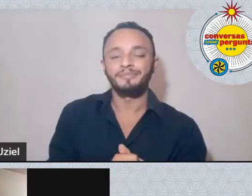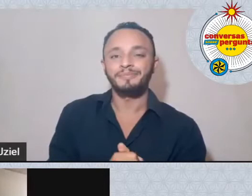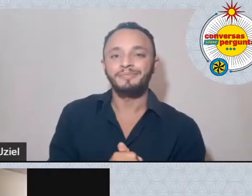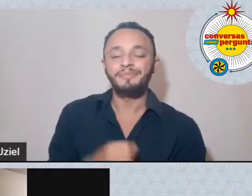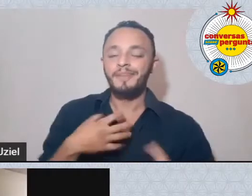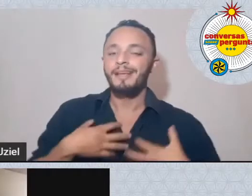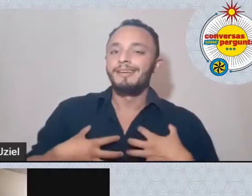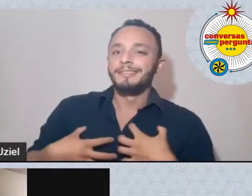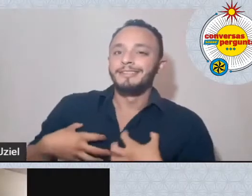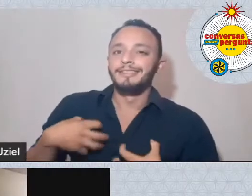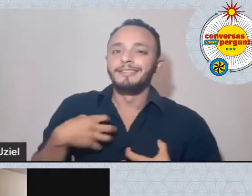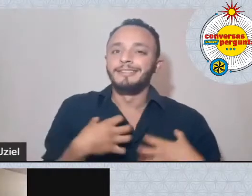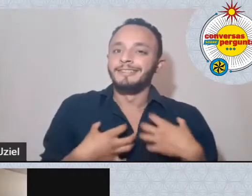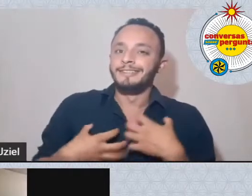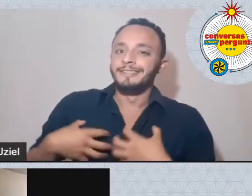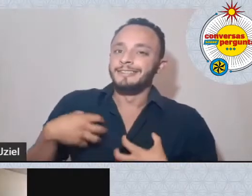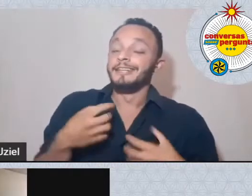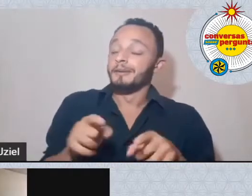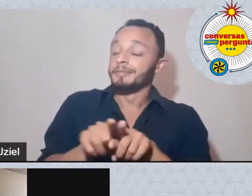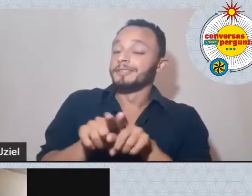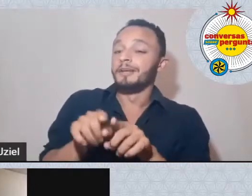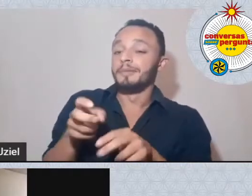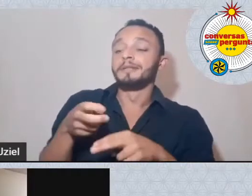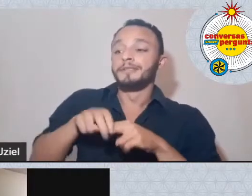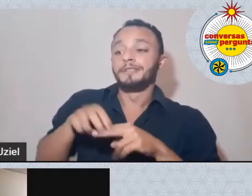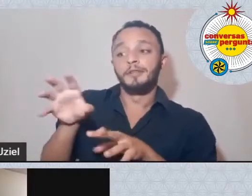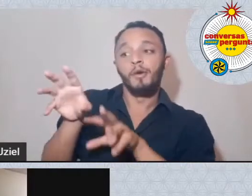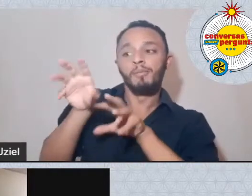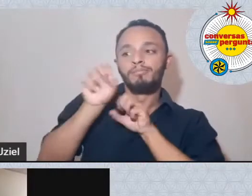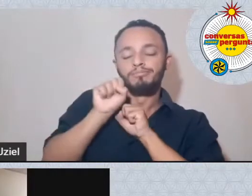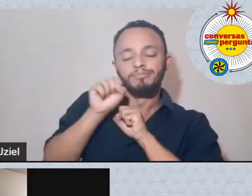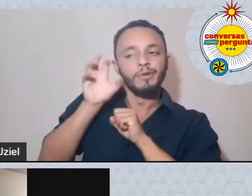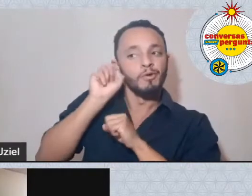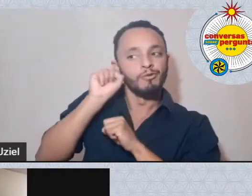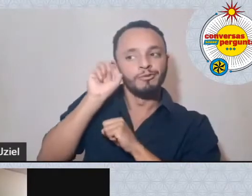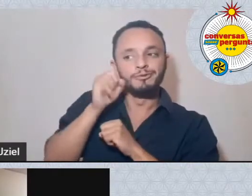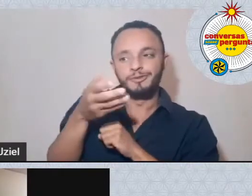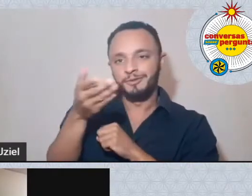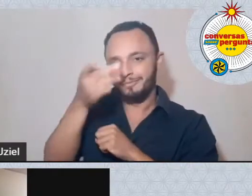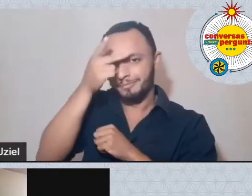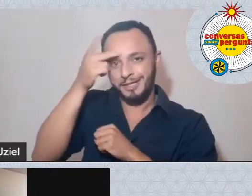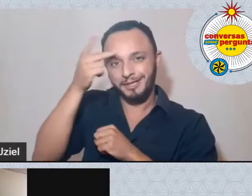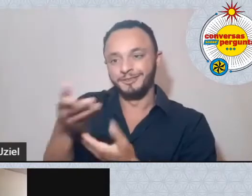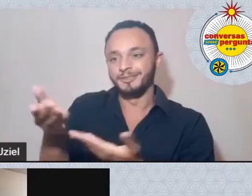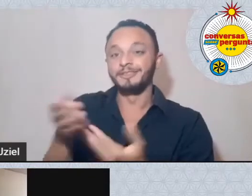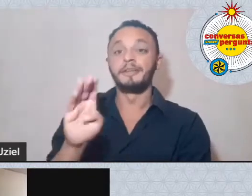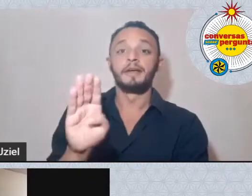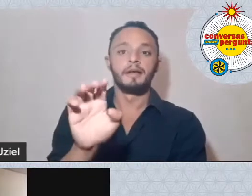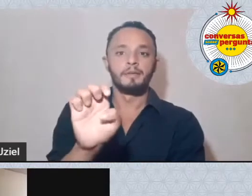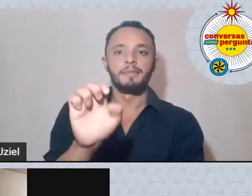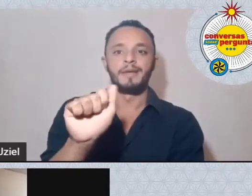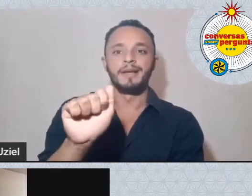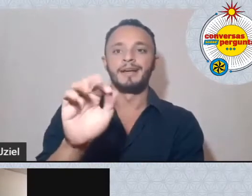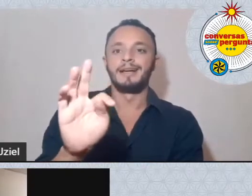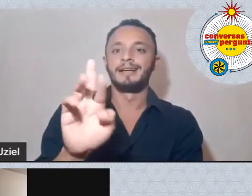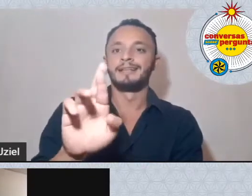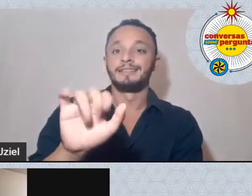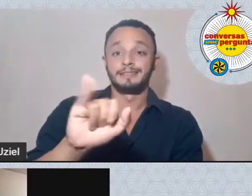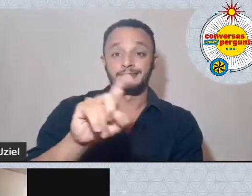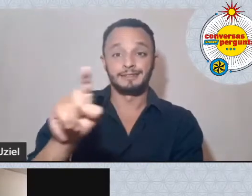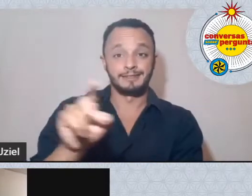devo escutar agora as pessoas. Uhum. É, já perguntei demais. Beatriz Braga te pergunta: no